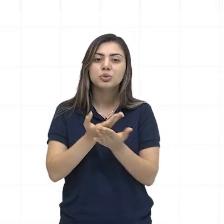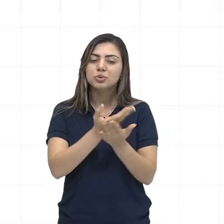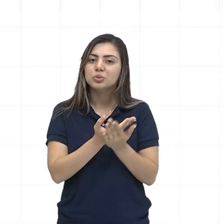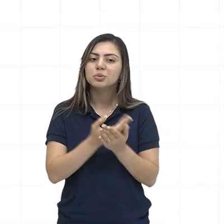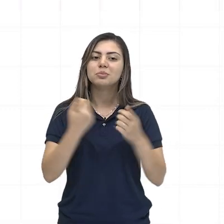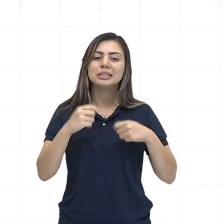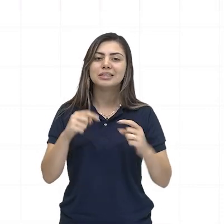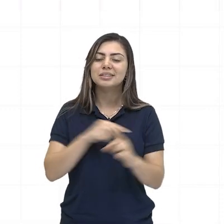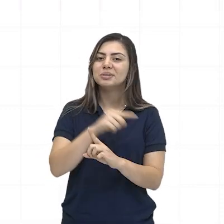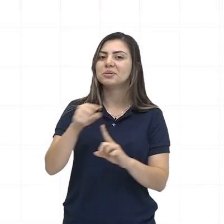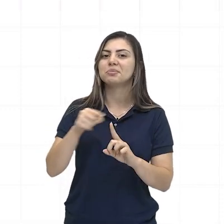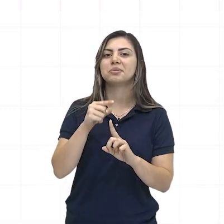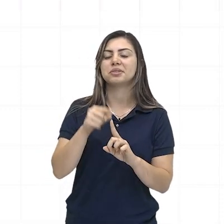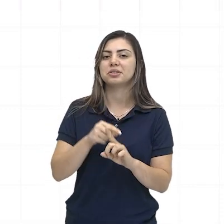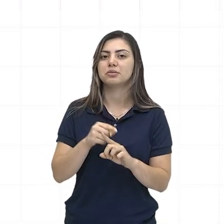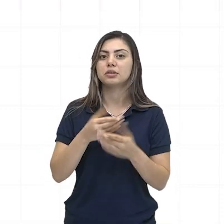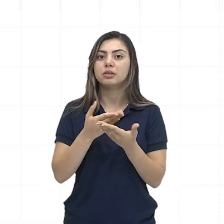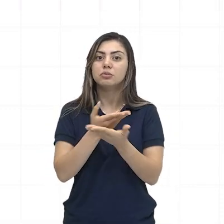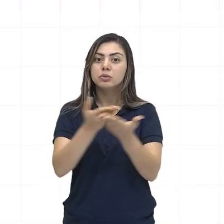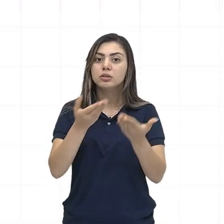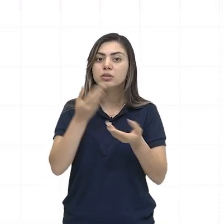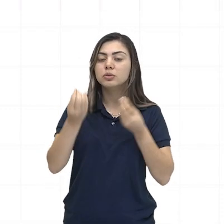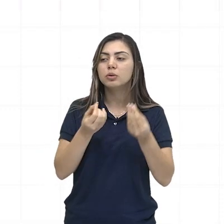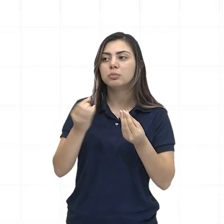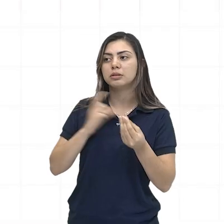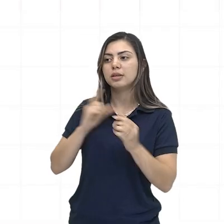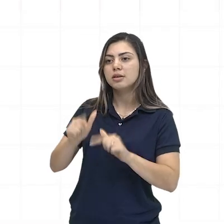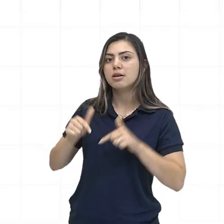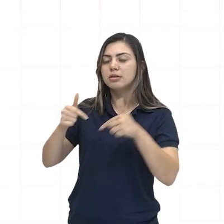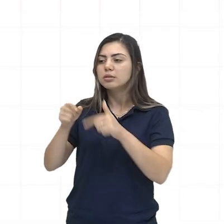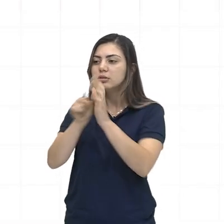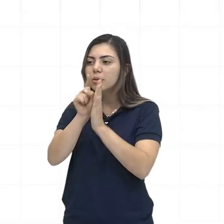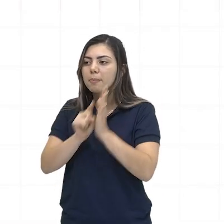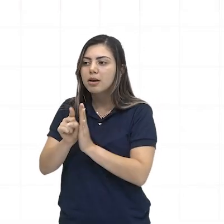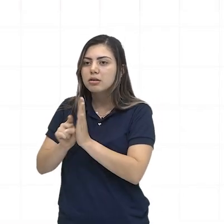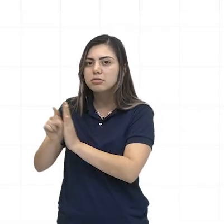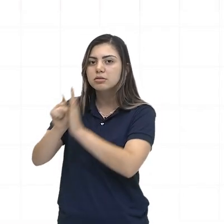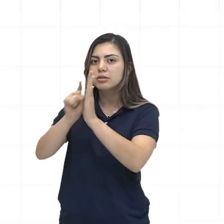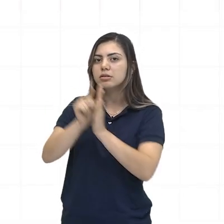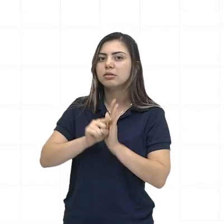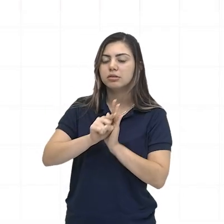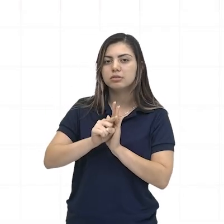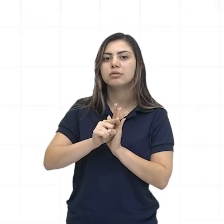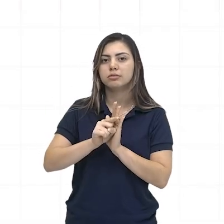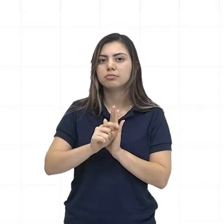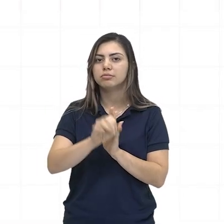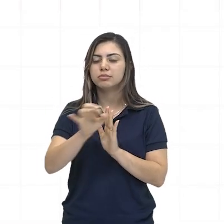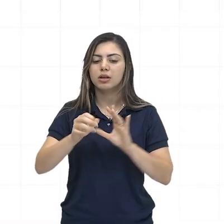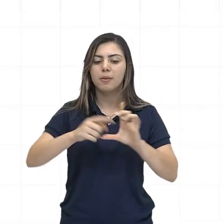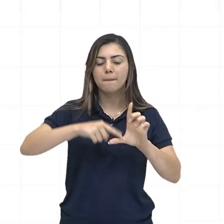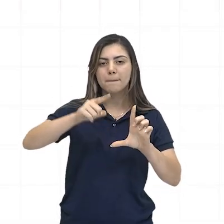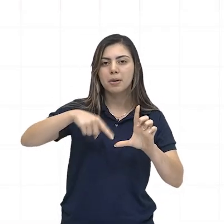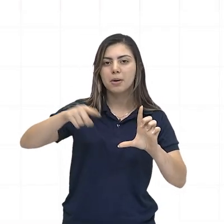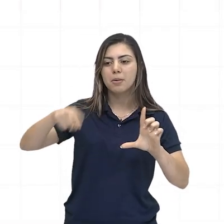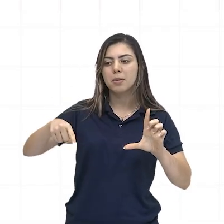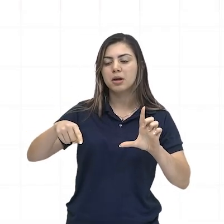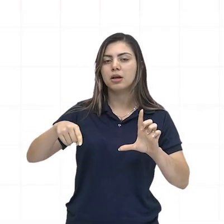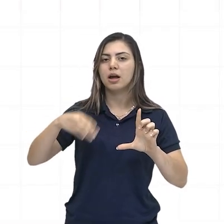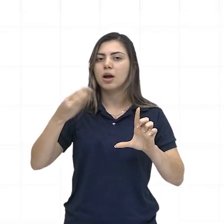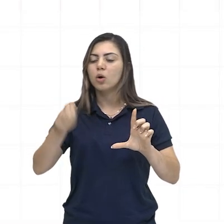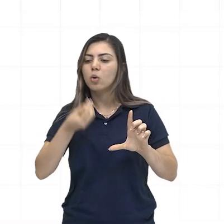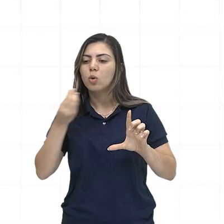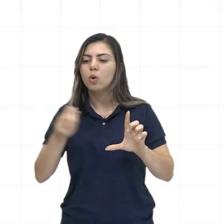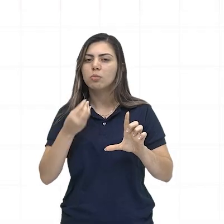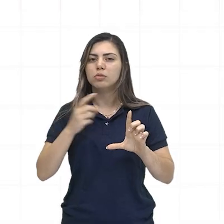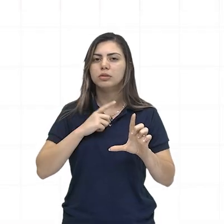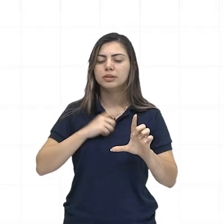ter um objetivo, certo? Você faz o levantamento, certo? Tem uma projeção de um determinado